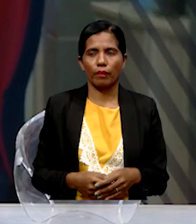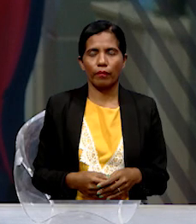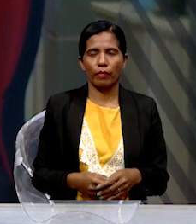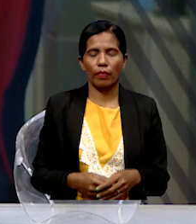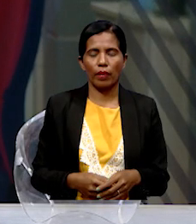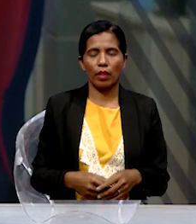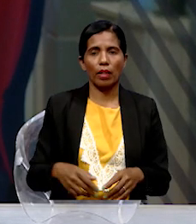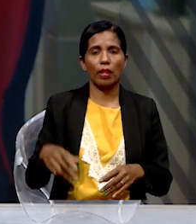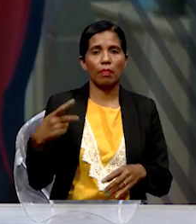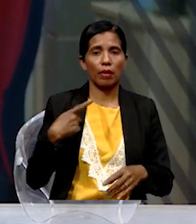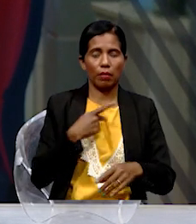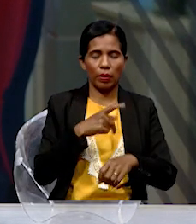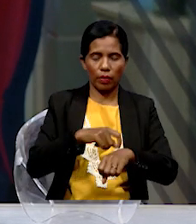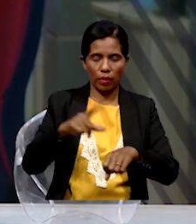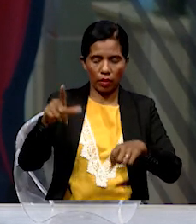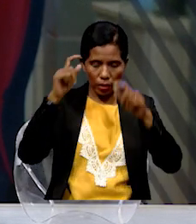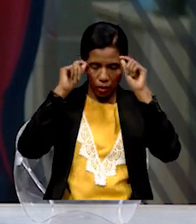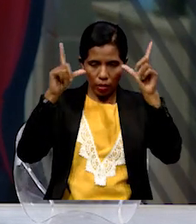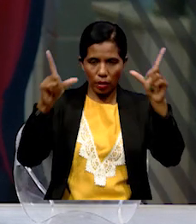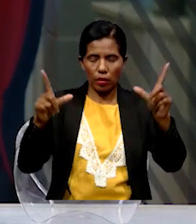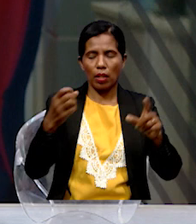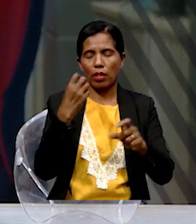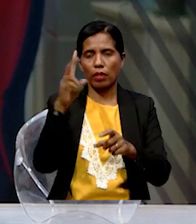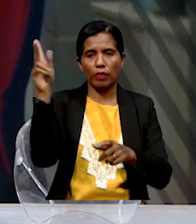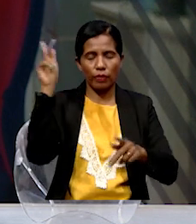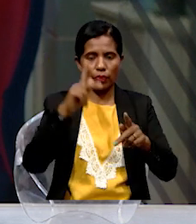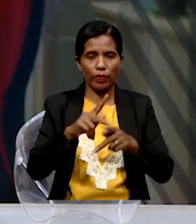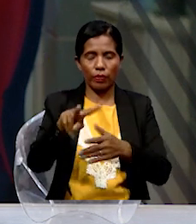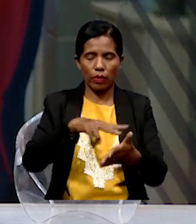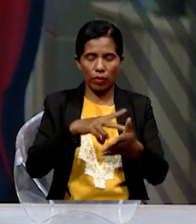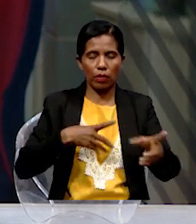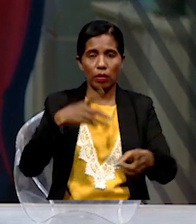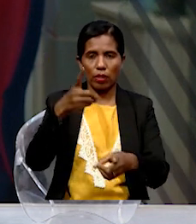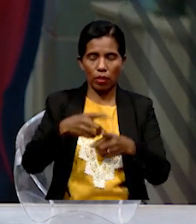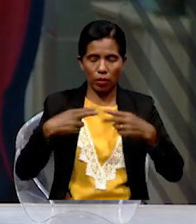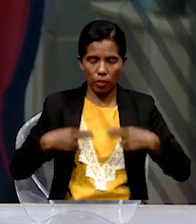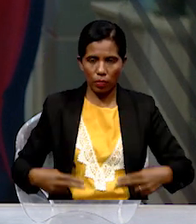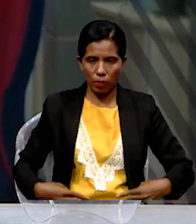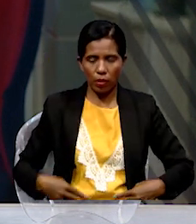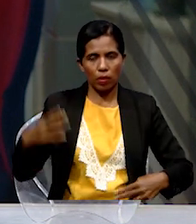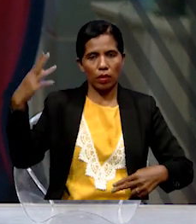Parlamento Nacional Timor-Leste condena acto de violação de direitos humanos na Ucrânia.